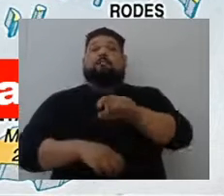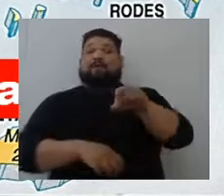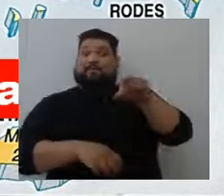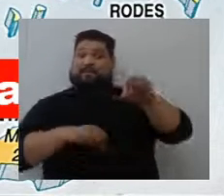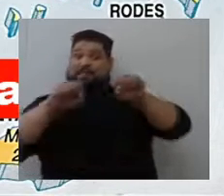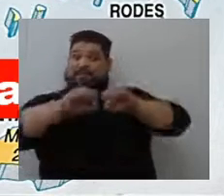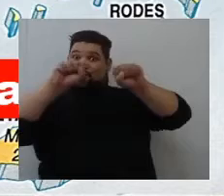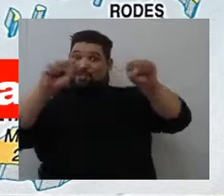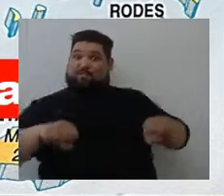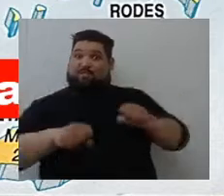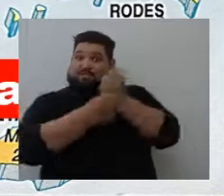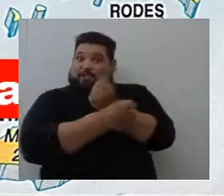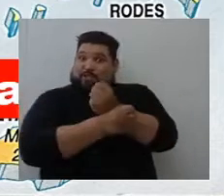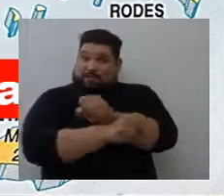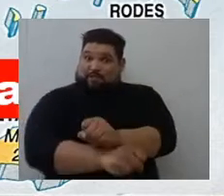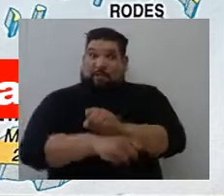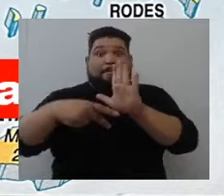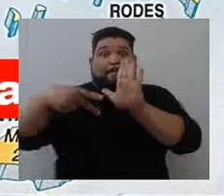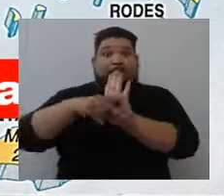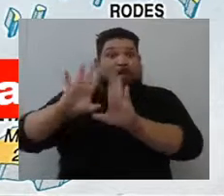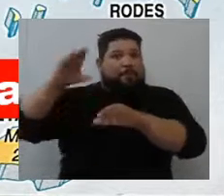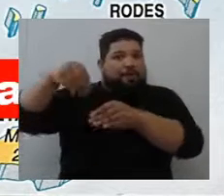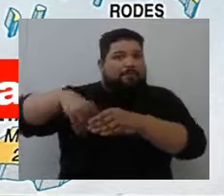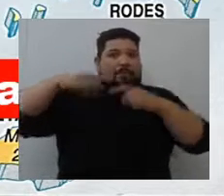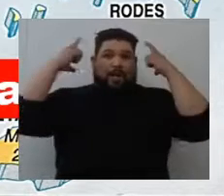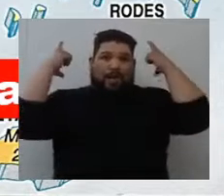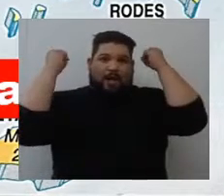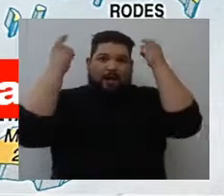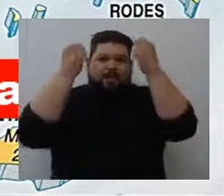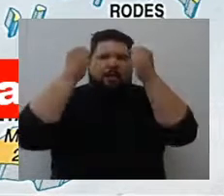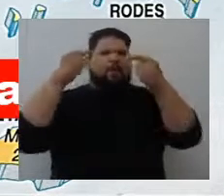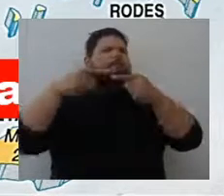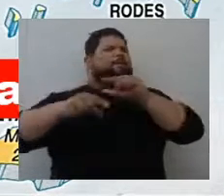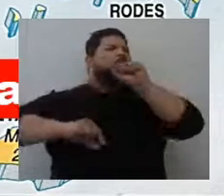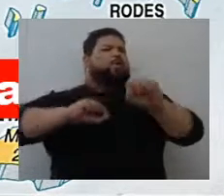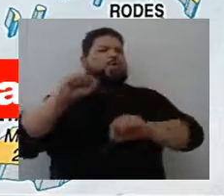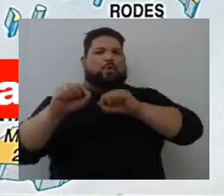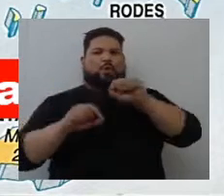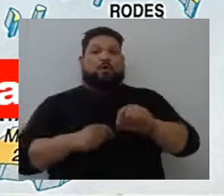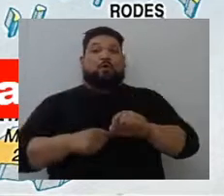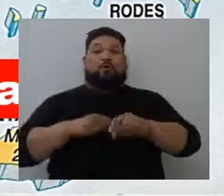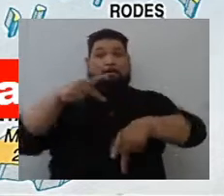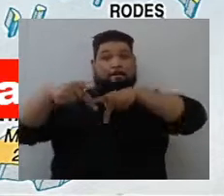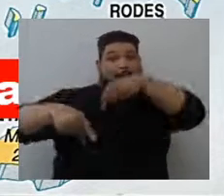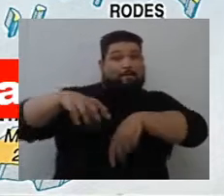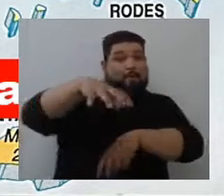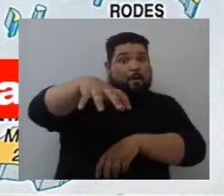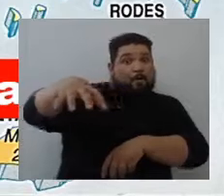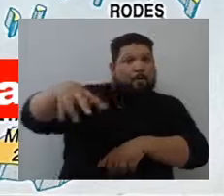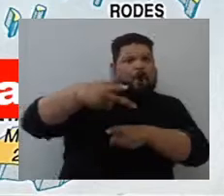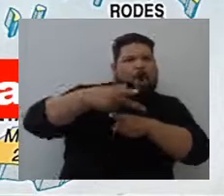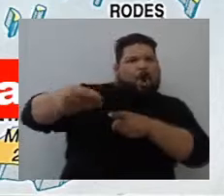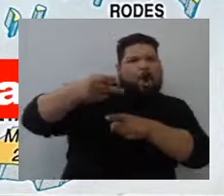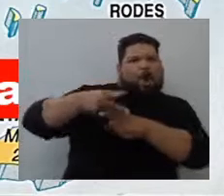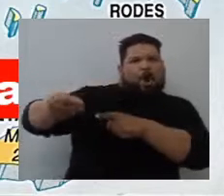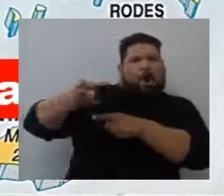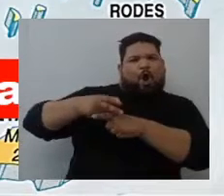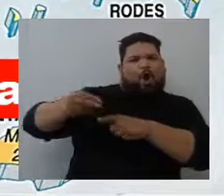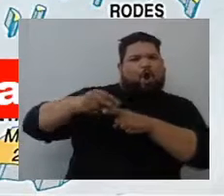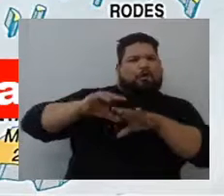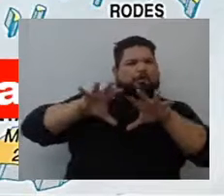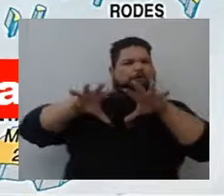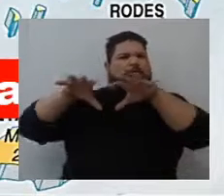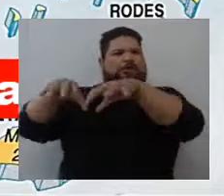grego, ele era baseado principalmente na conquista de outros povos, na conquista e